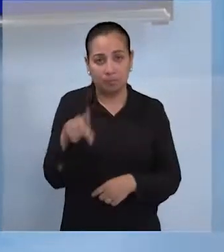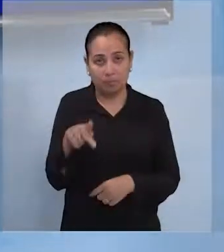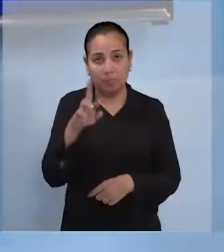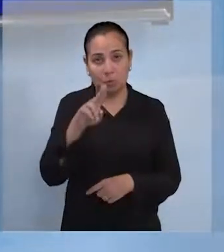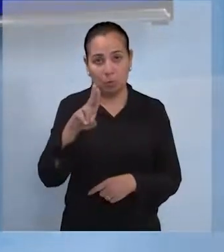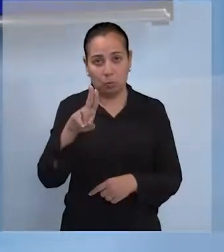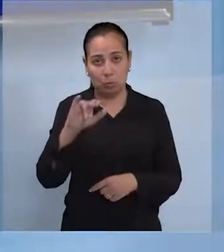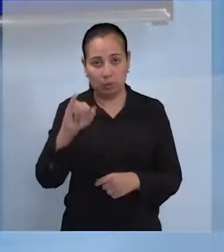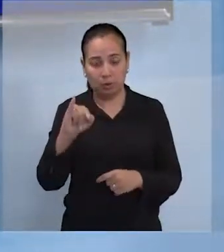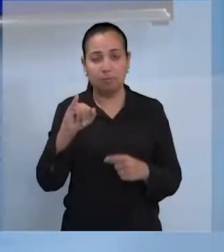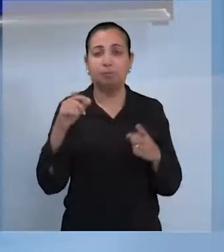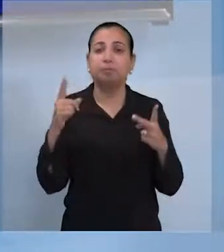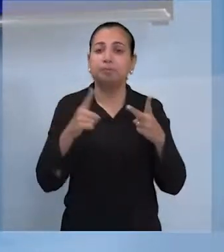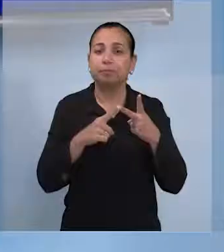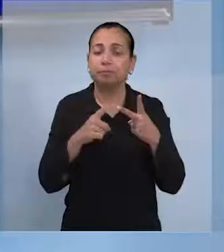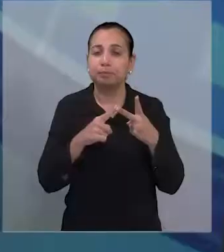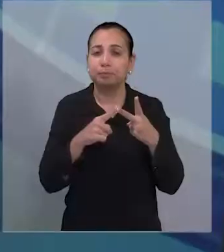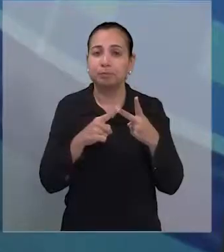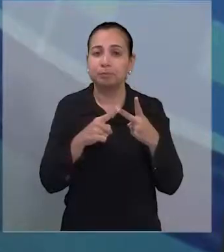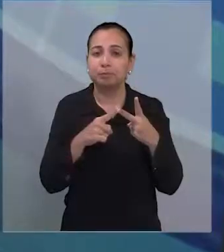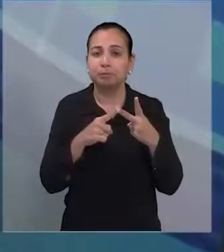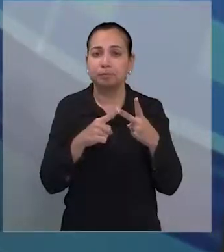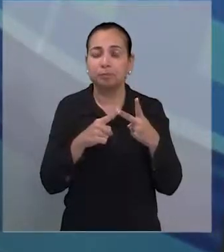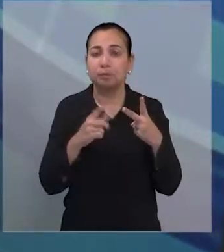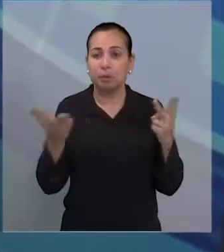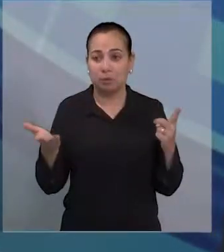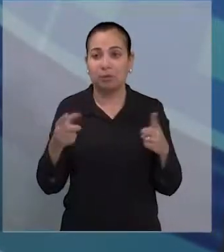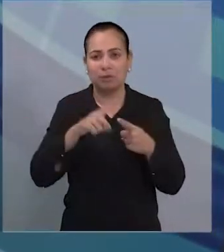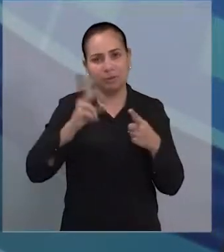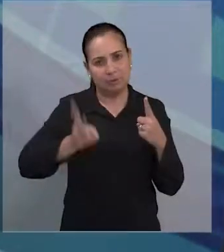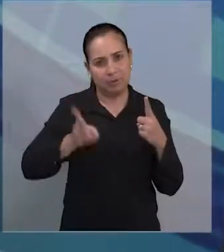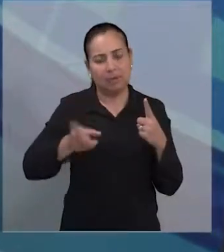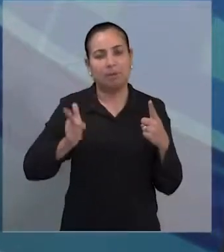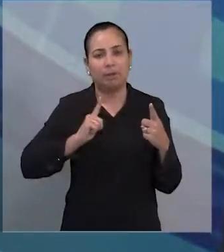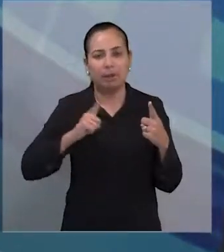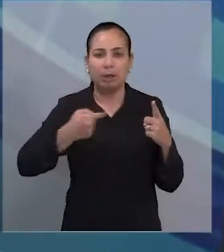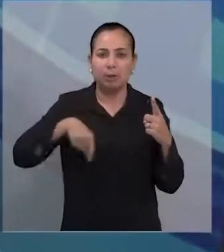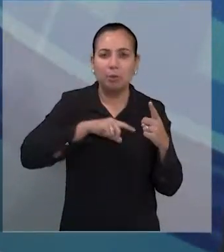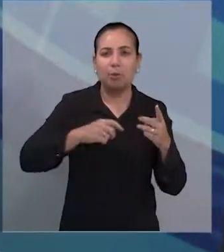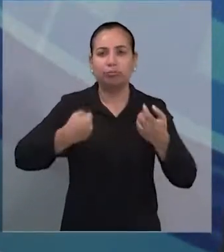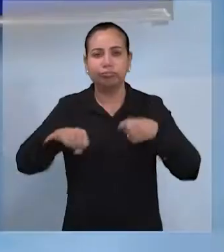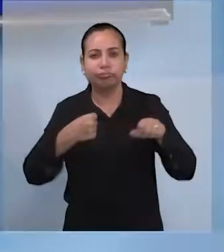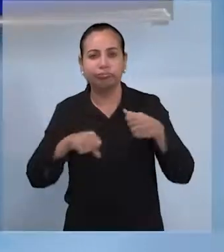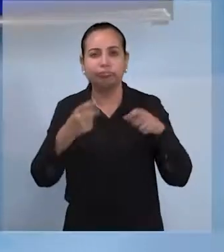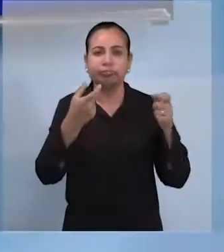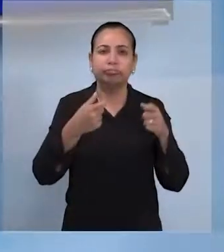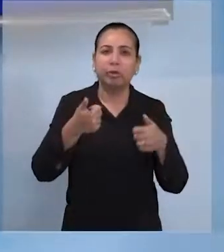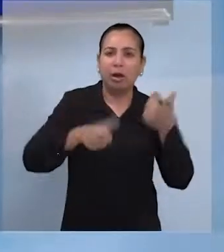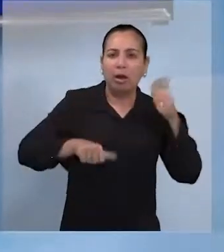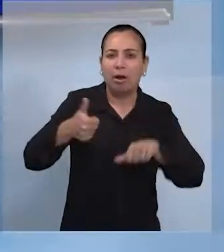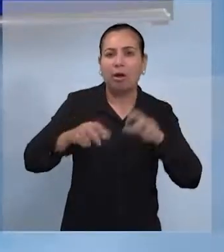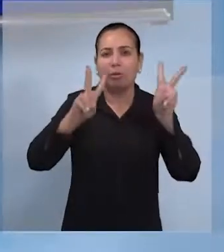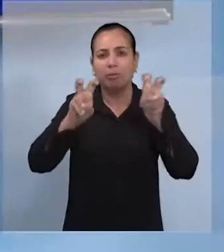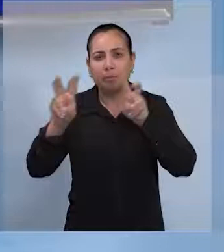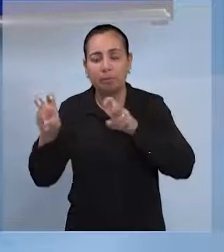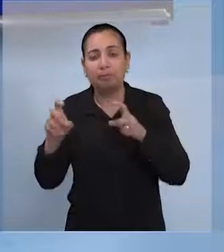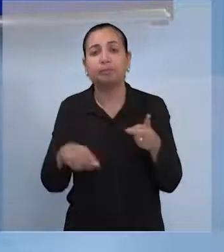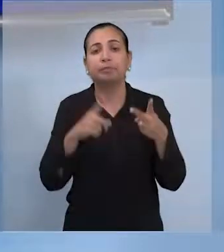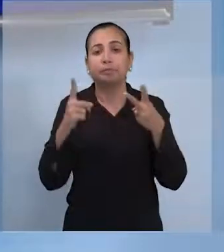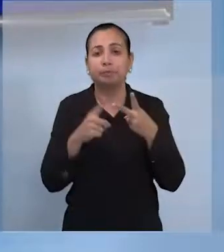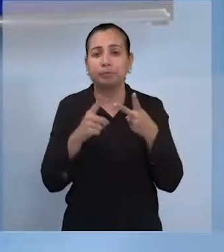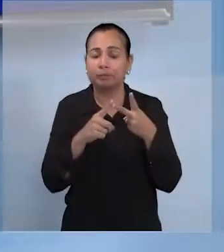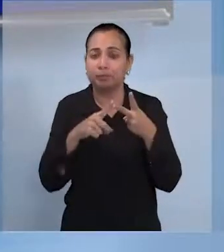Martinho Rodrigues, que quinzenalmente está conosco aqui nos ajudando a analisar os assuntos em pauta, o